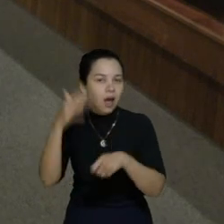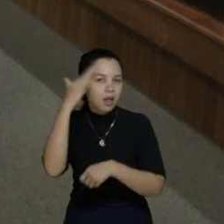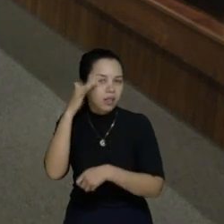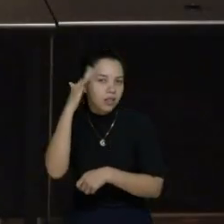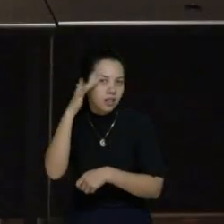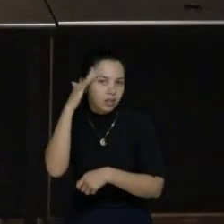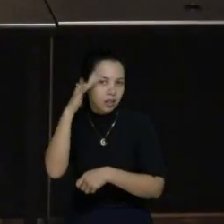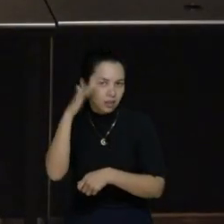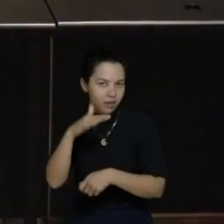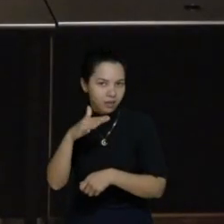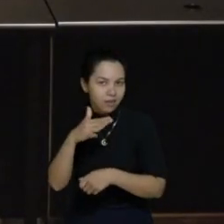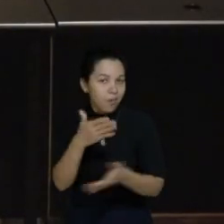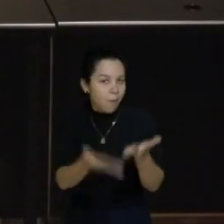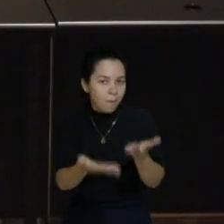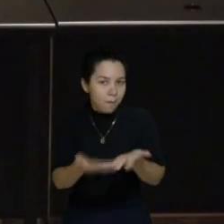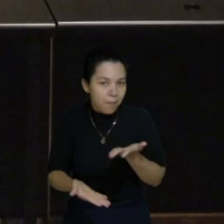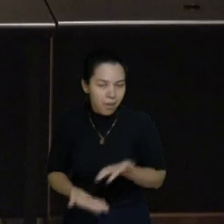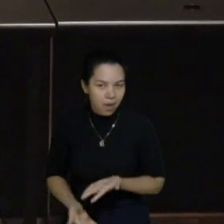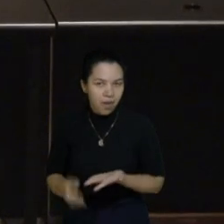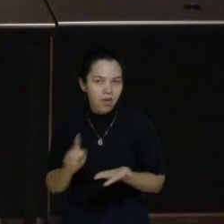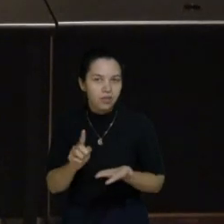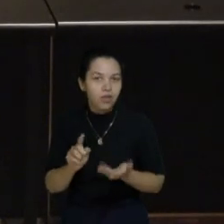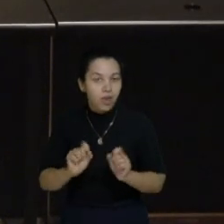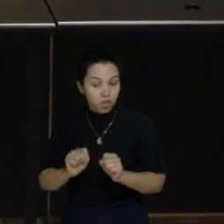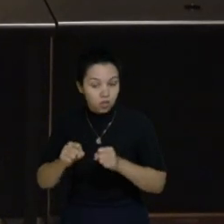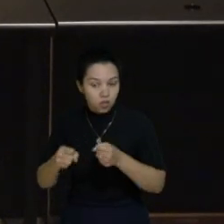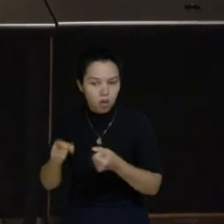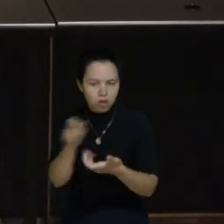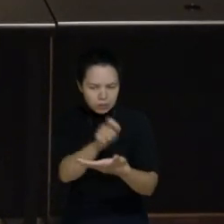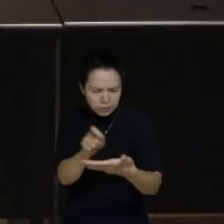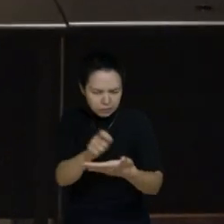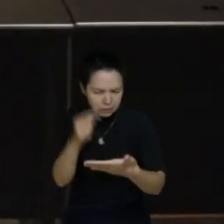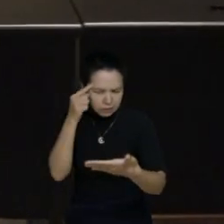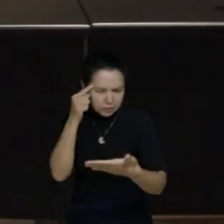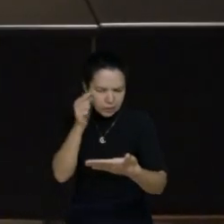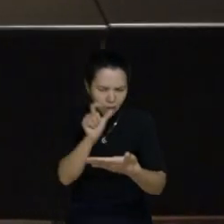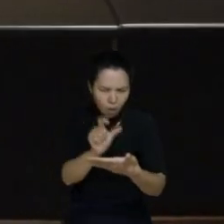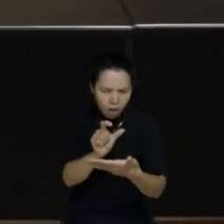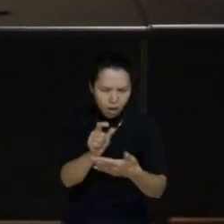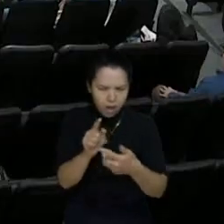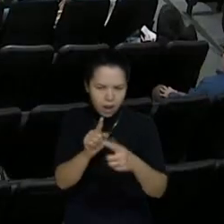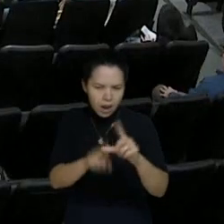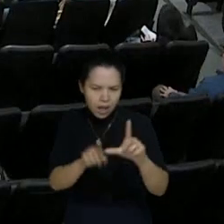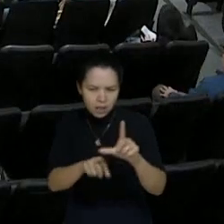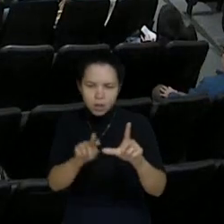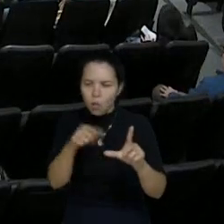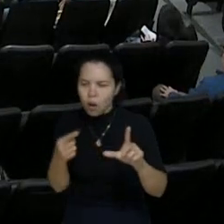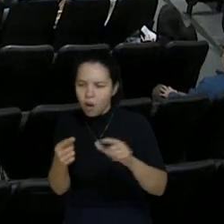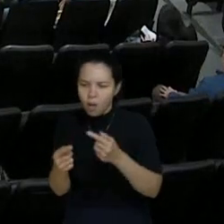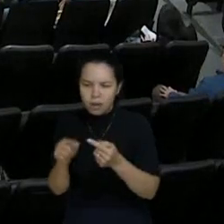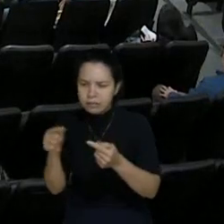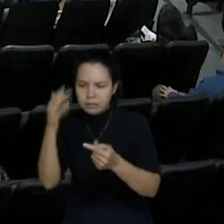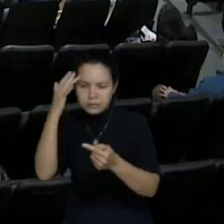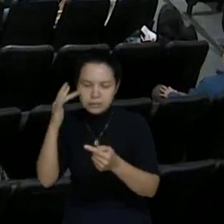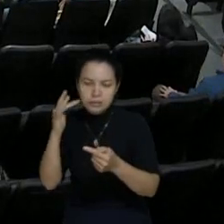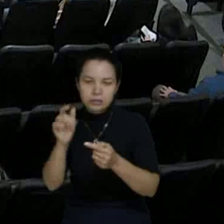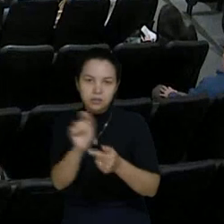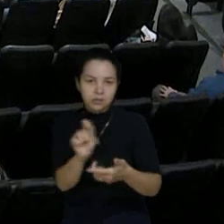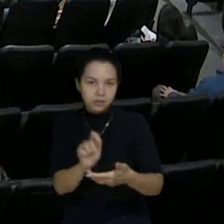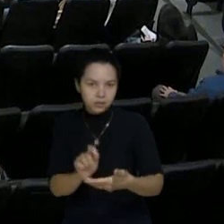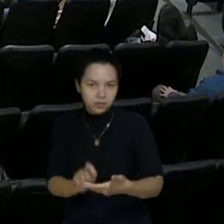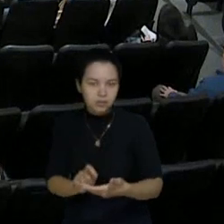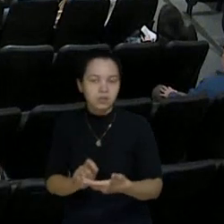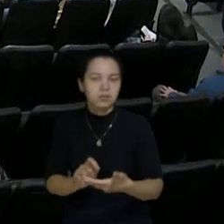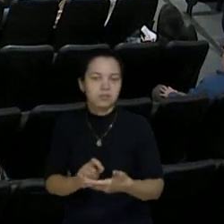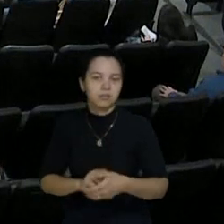esforço de escrever ali de pensar Qual que era a letra qual que era a próxima letra que ia ter que ser colocada